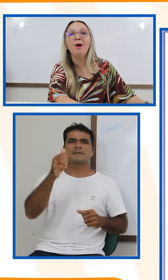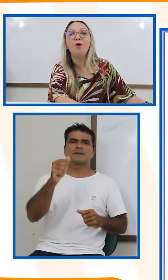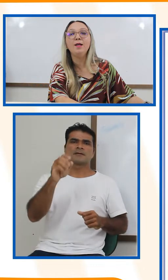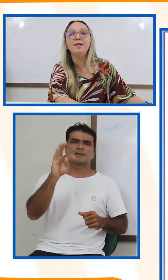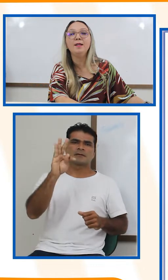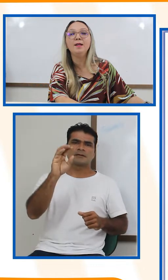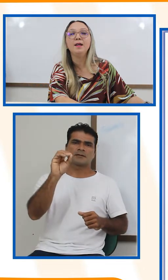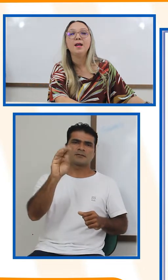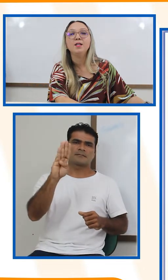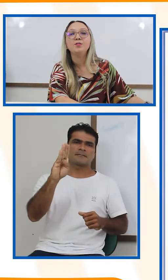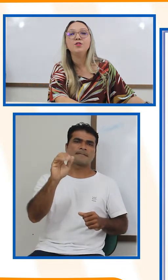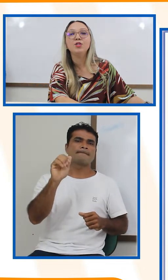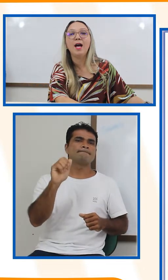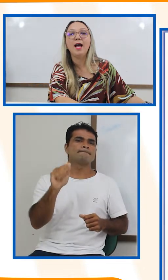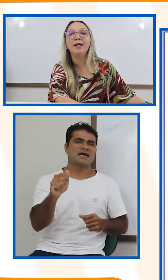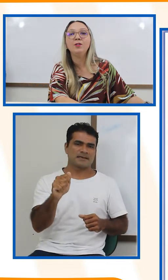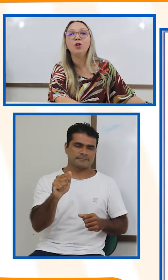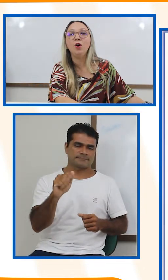jatobá. Olha aqui.